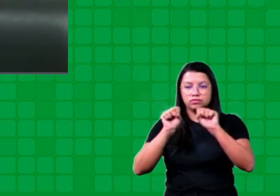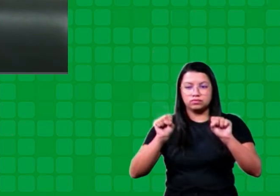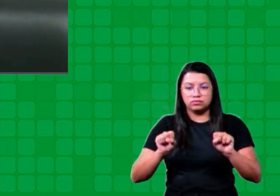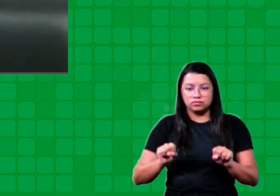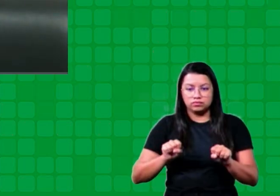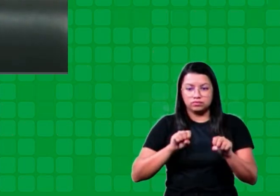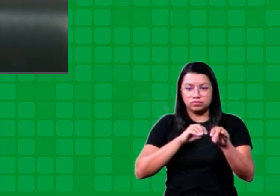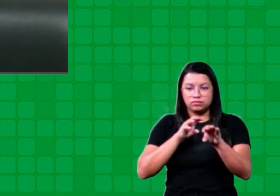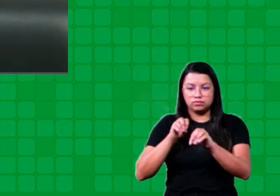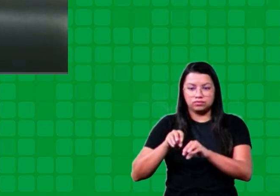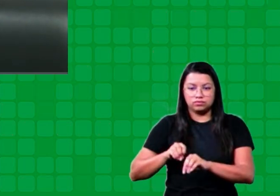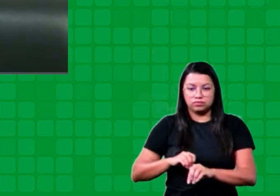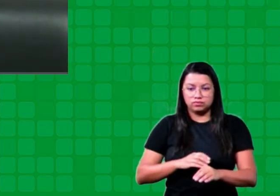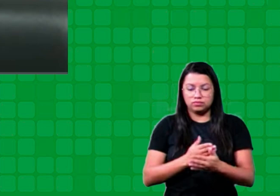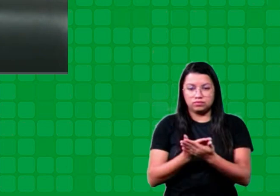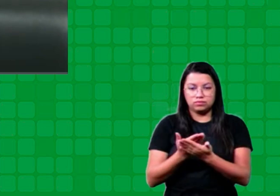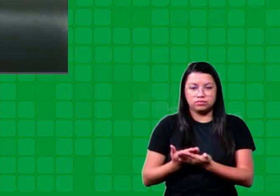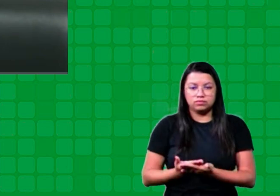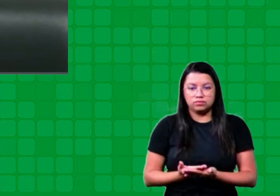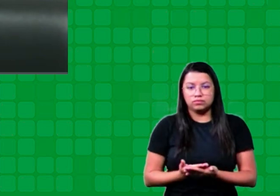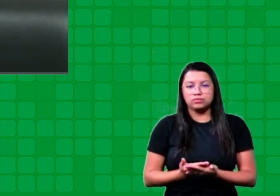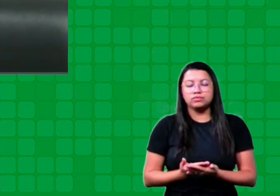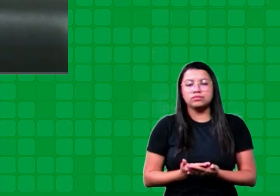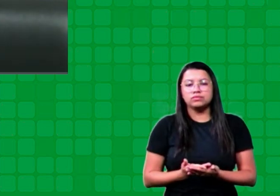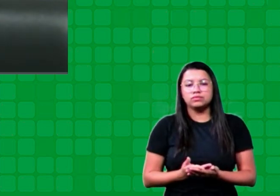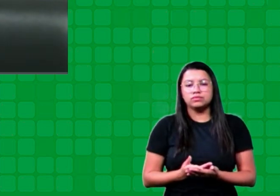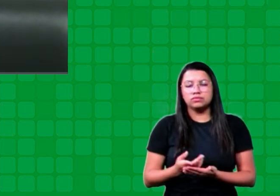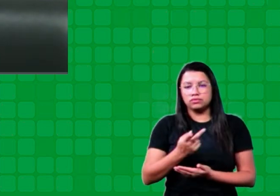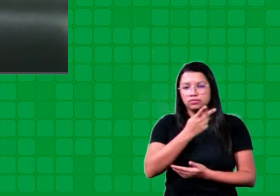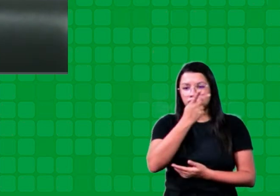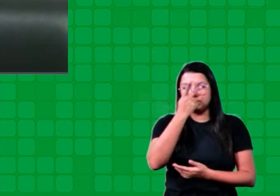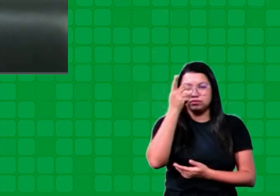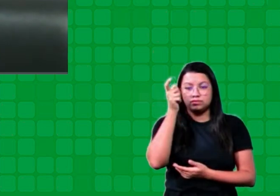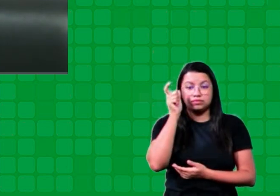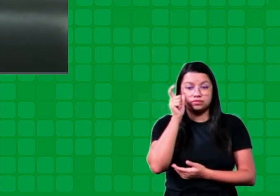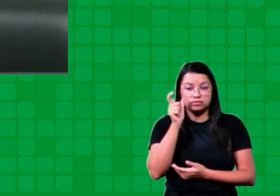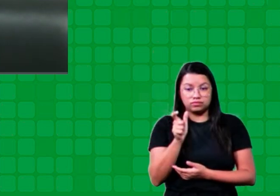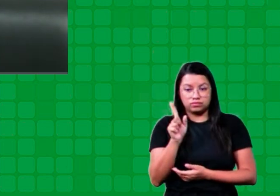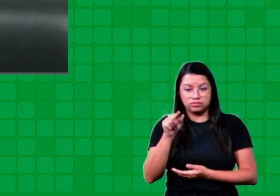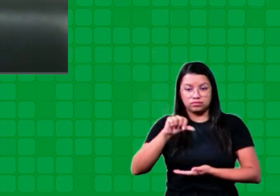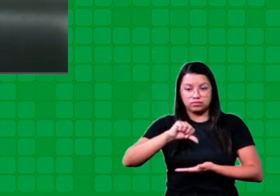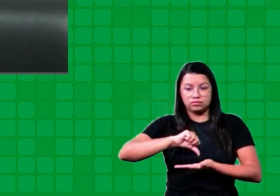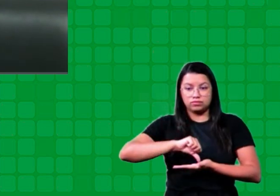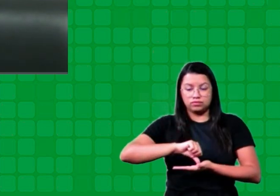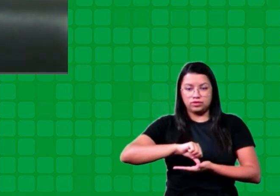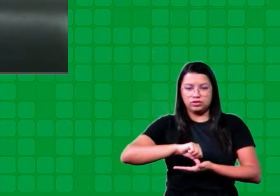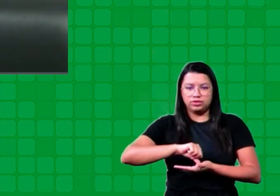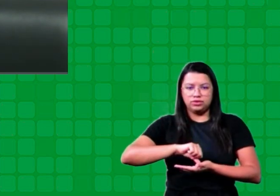educacionais, cujo interessado é o campus São Sebastião.